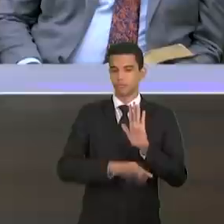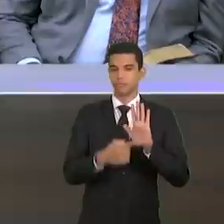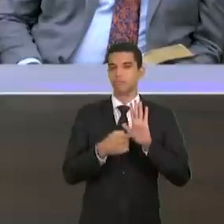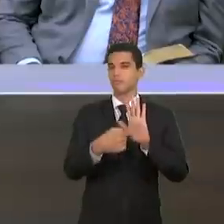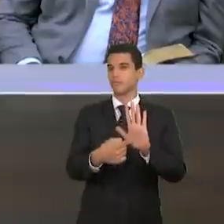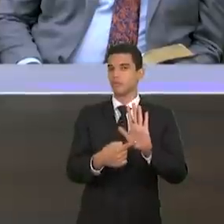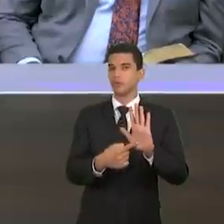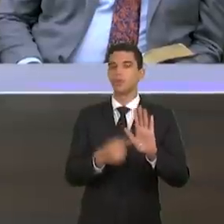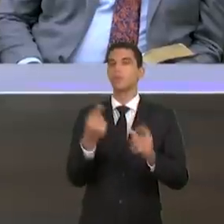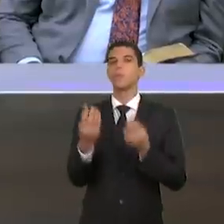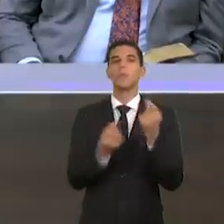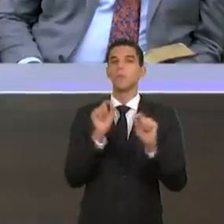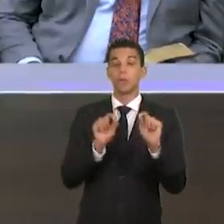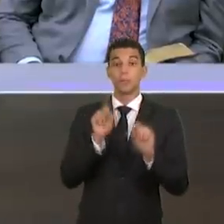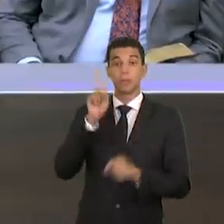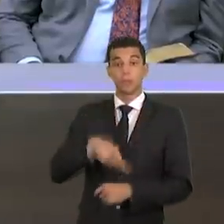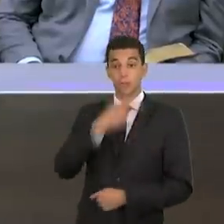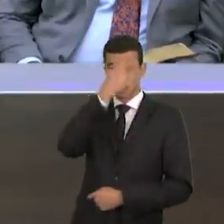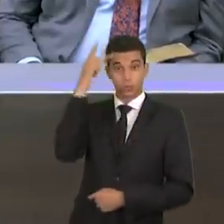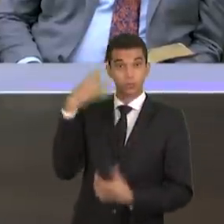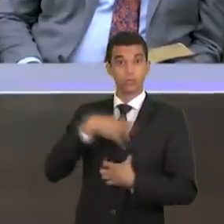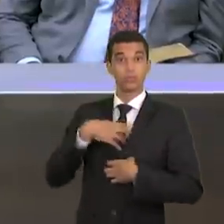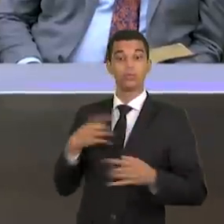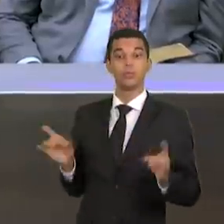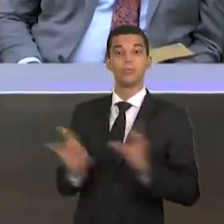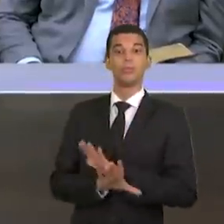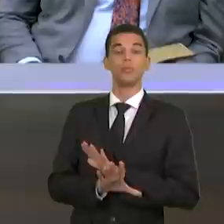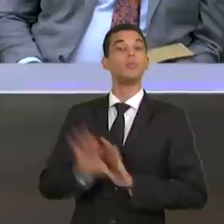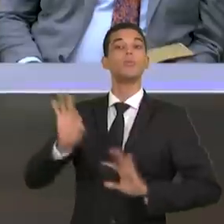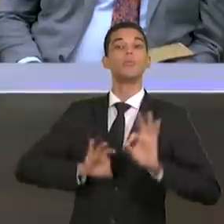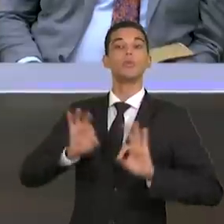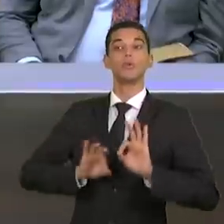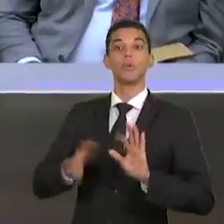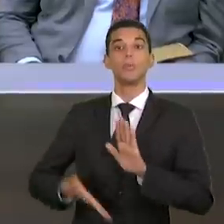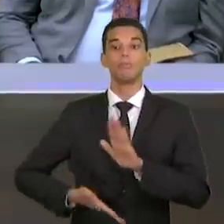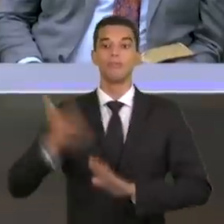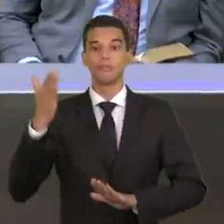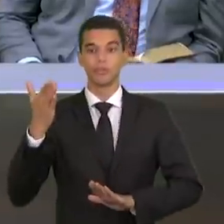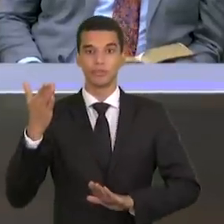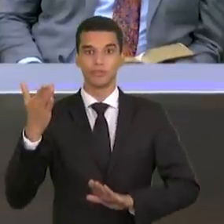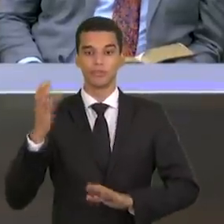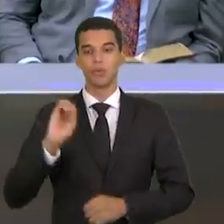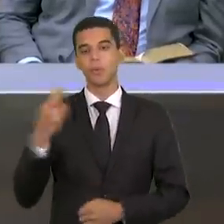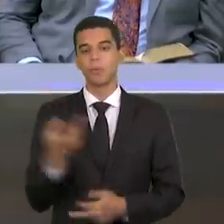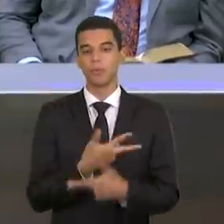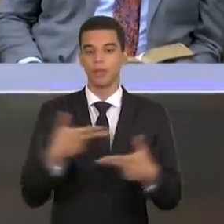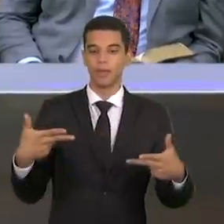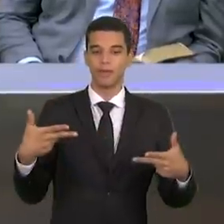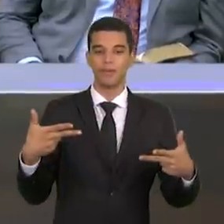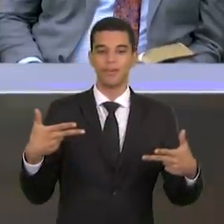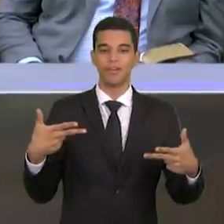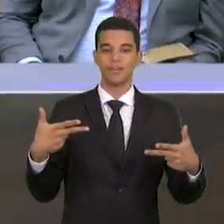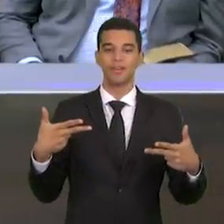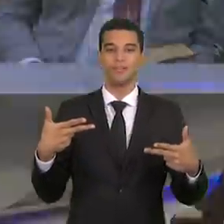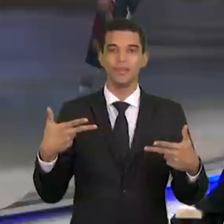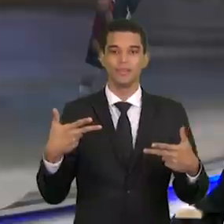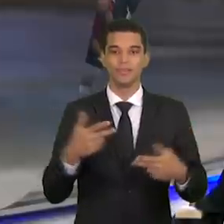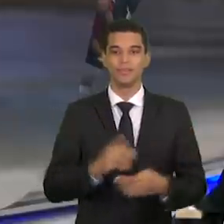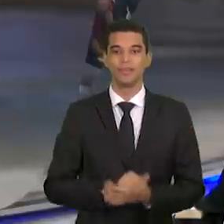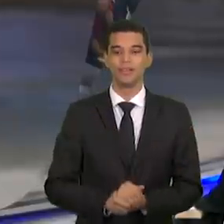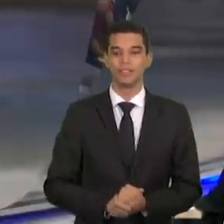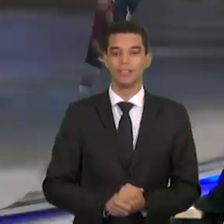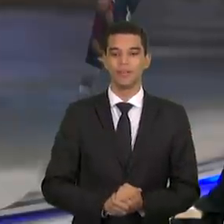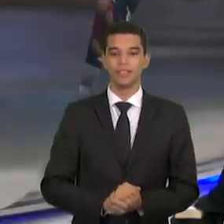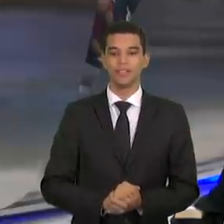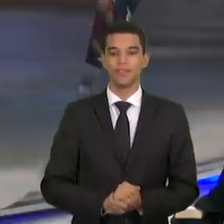partir, alguém que está pronto para uma realidade iminente. E esse versículo aqui, ou seja,